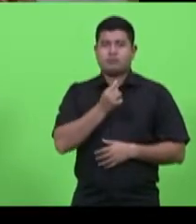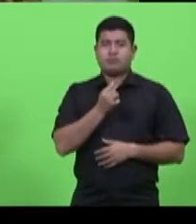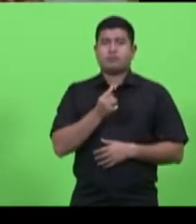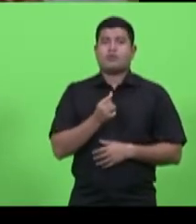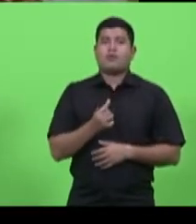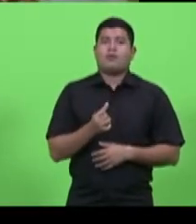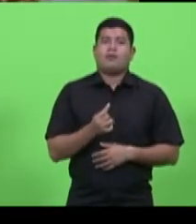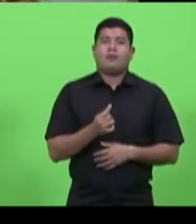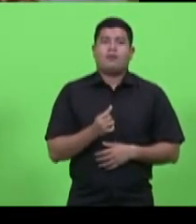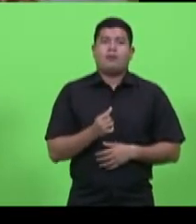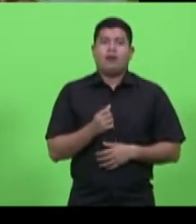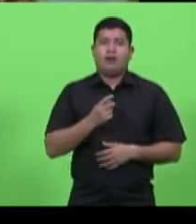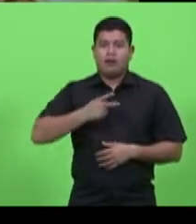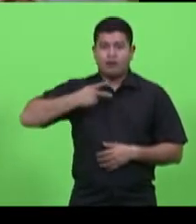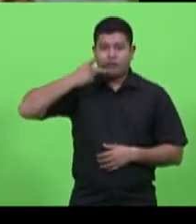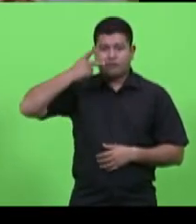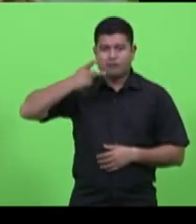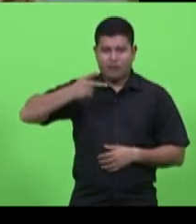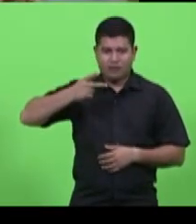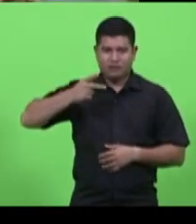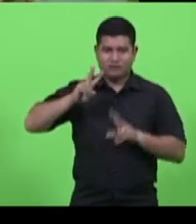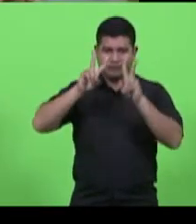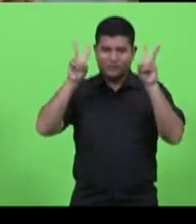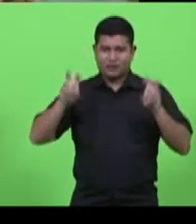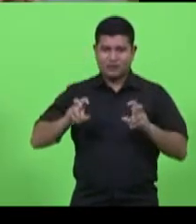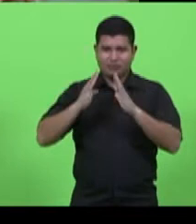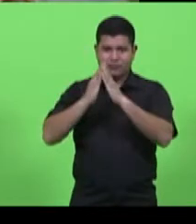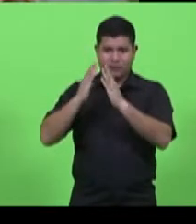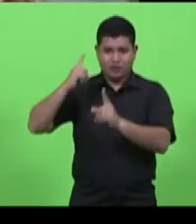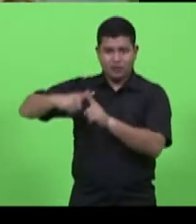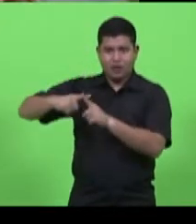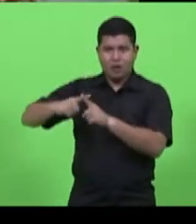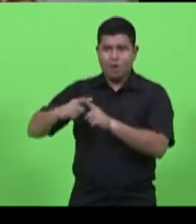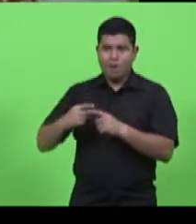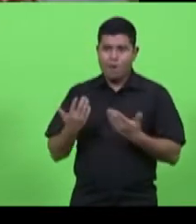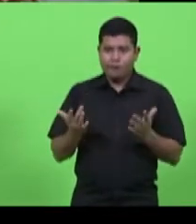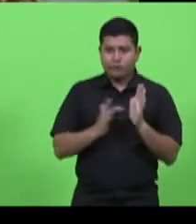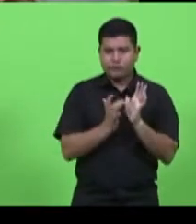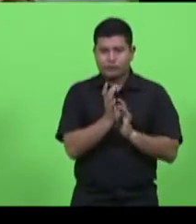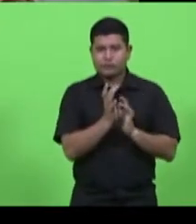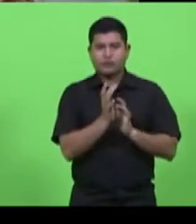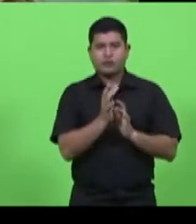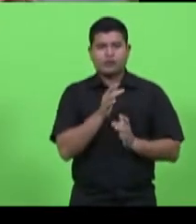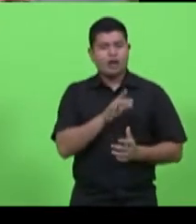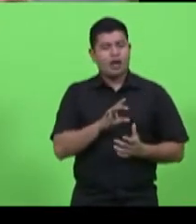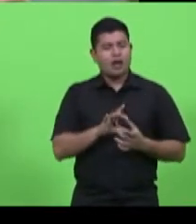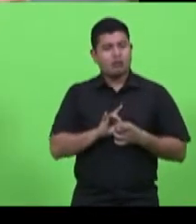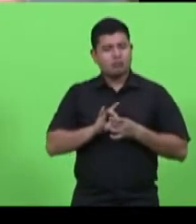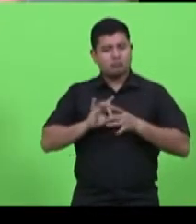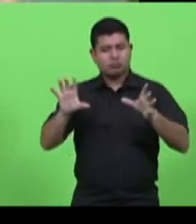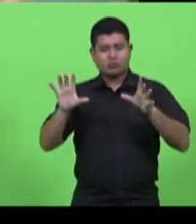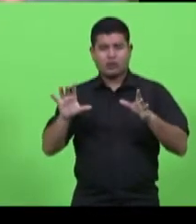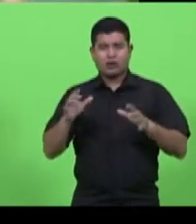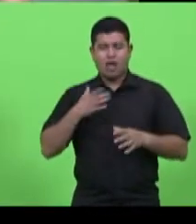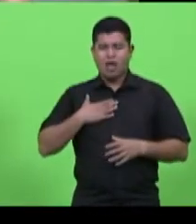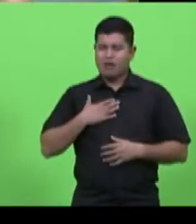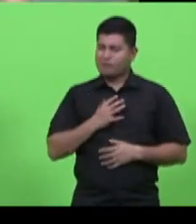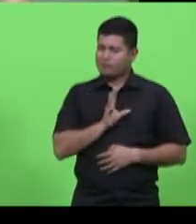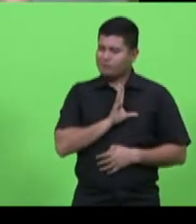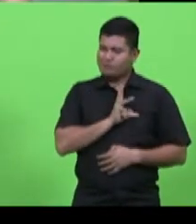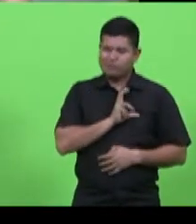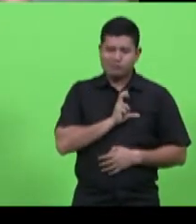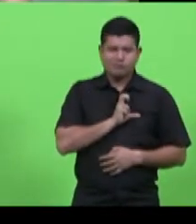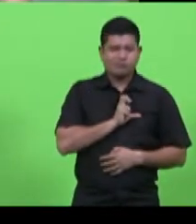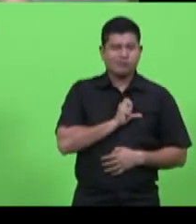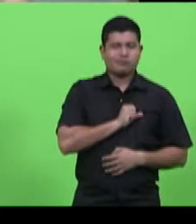fala na igreja, quando se fala em Jesus Cristo, nosso grande libertador, eu sou apaixonado, senhor